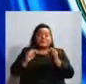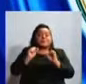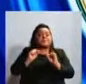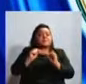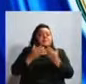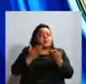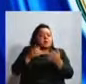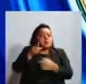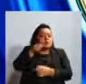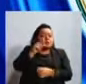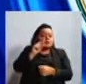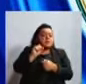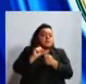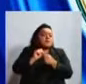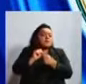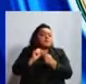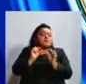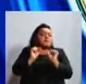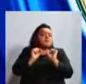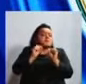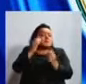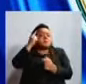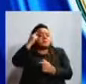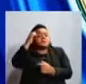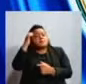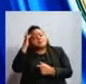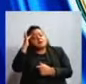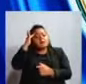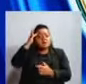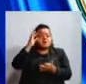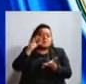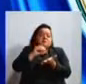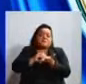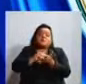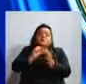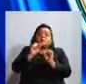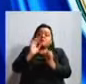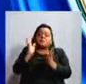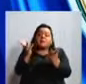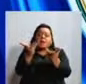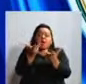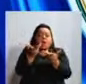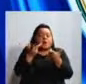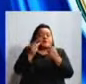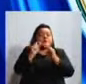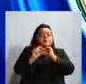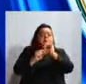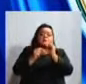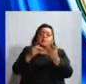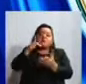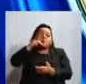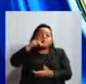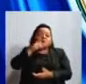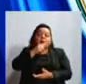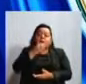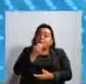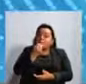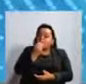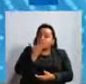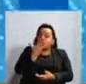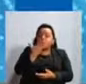acha que falta... O que que acha, o que falta para convencer o portovelhense? Boas propostas ou mais aliados?